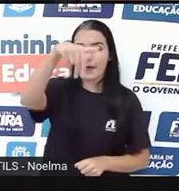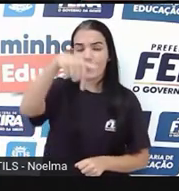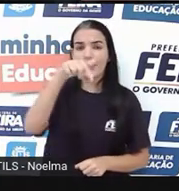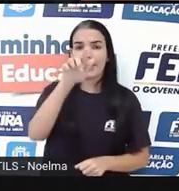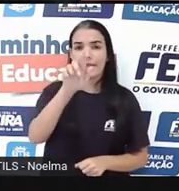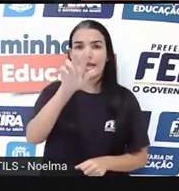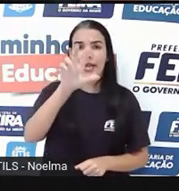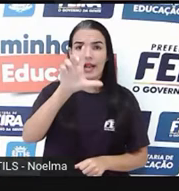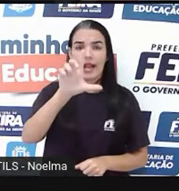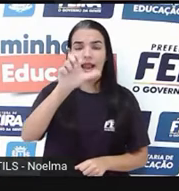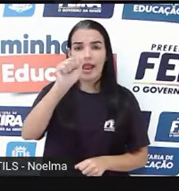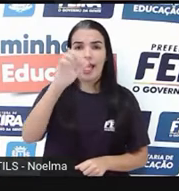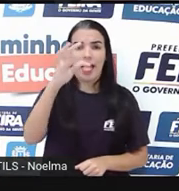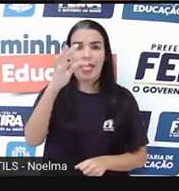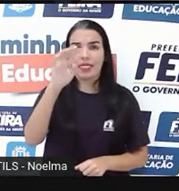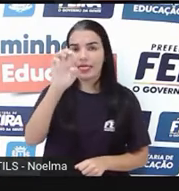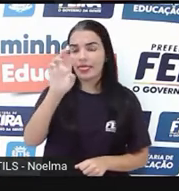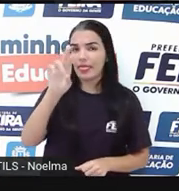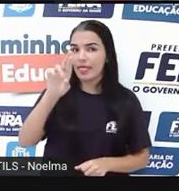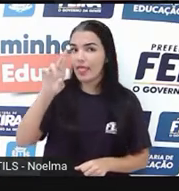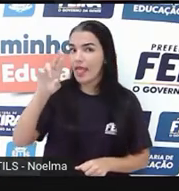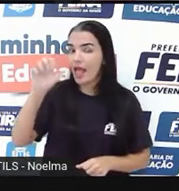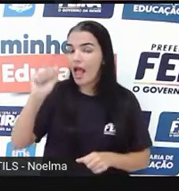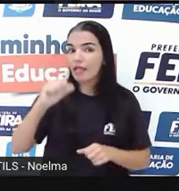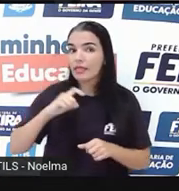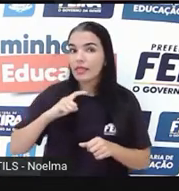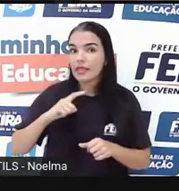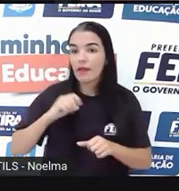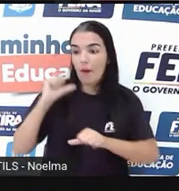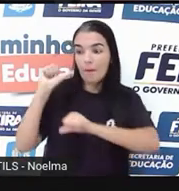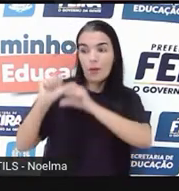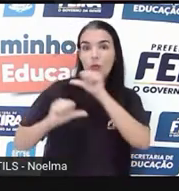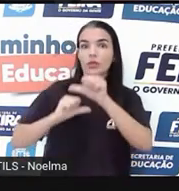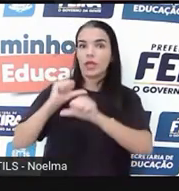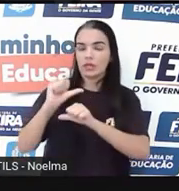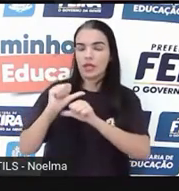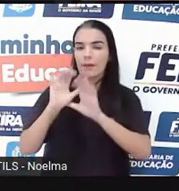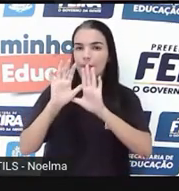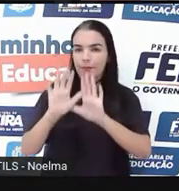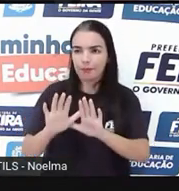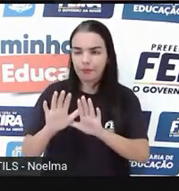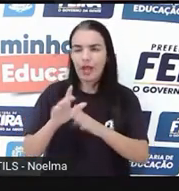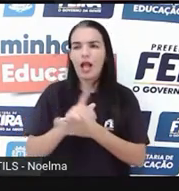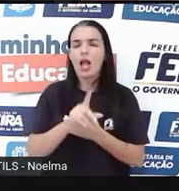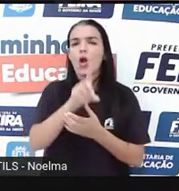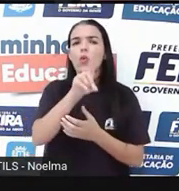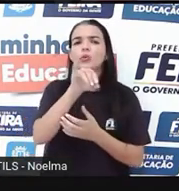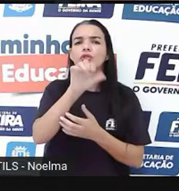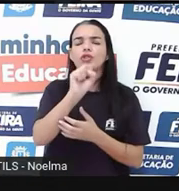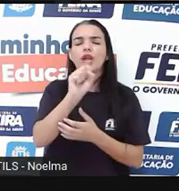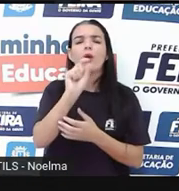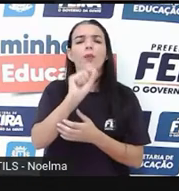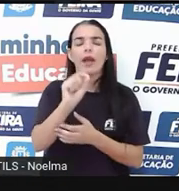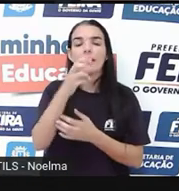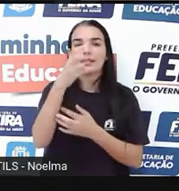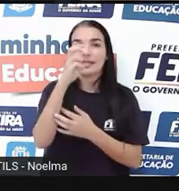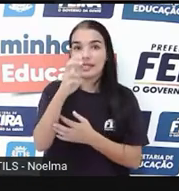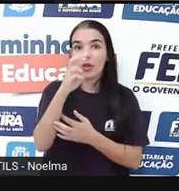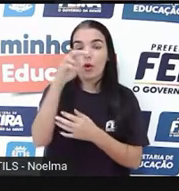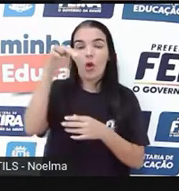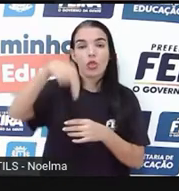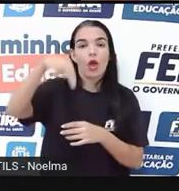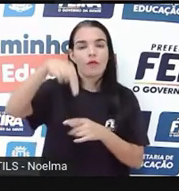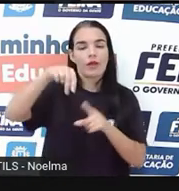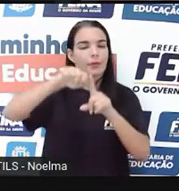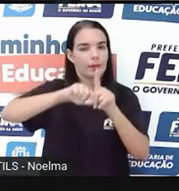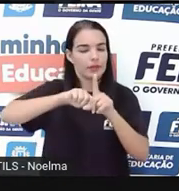reforma protestante algum tempo atrás. E eles comemoravam numa data diferente, era no 5 de novembro. Mas